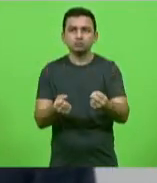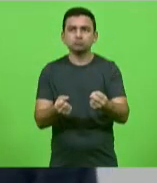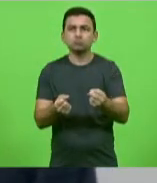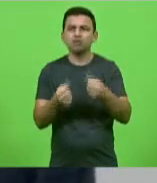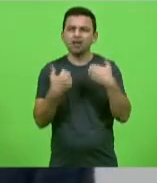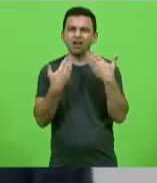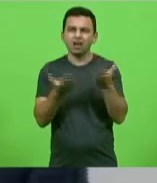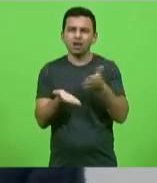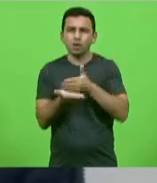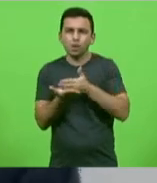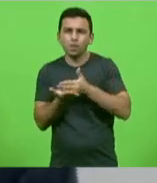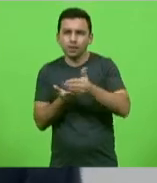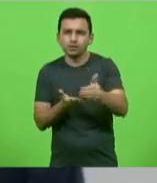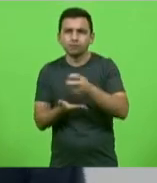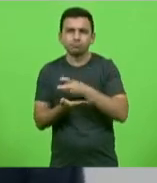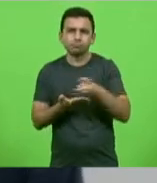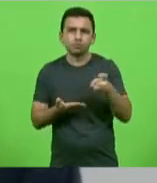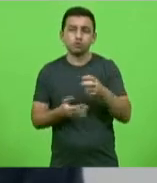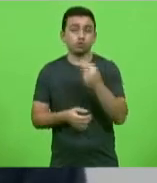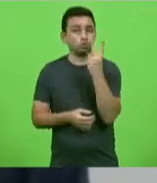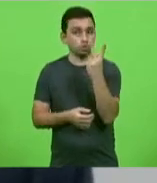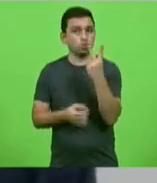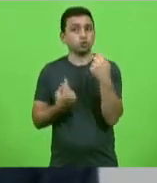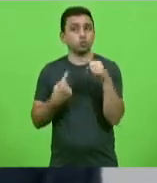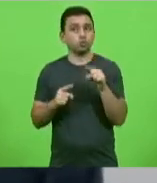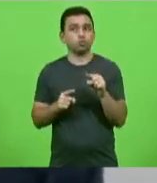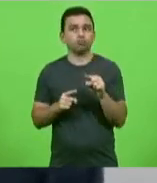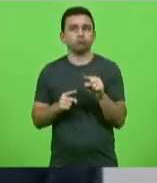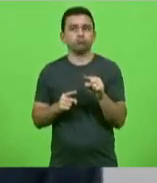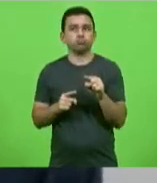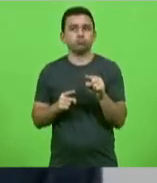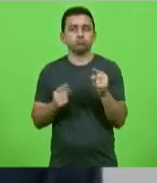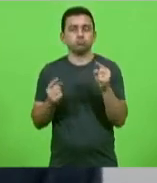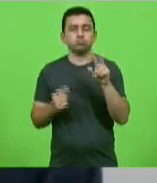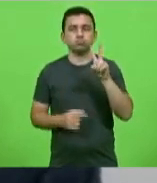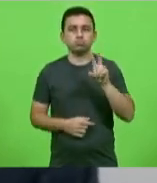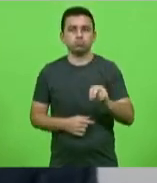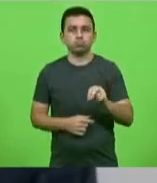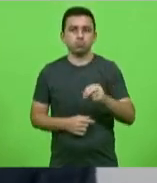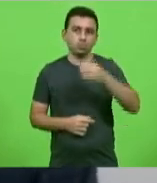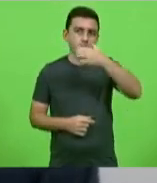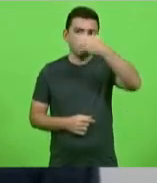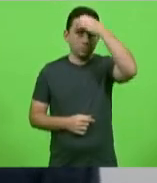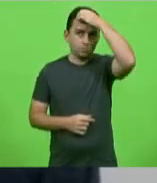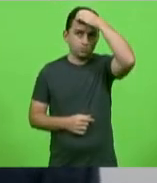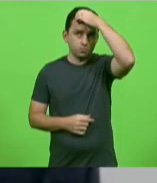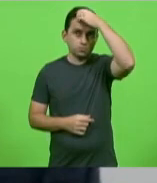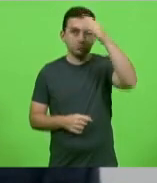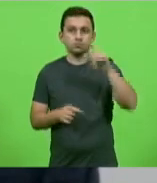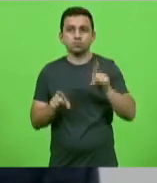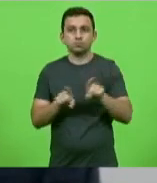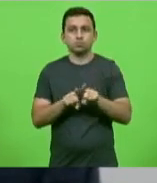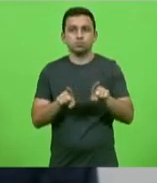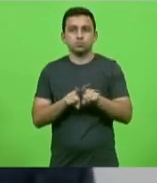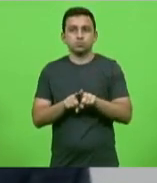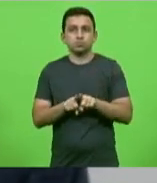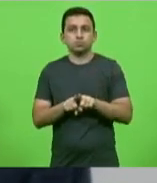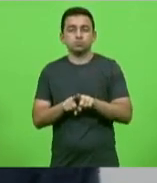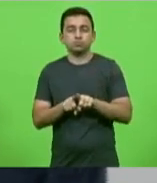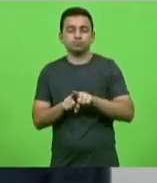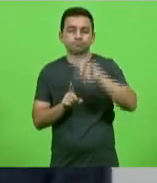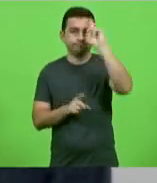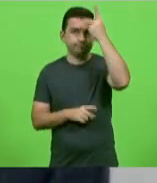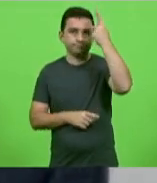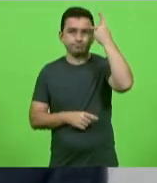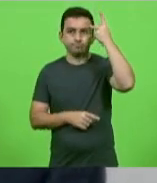impeachment. Dois, é verdade, foram contra. O coronel Mocelin e a deputada